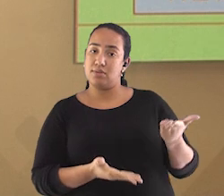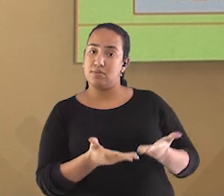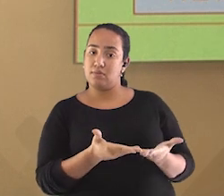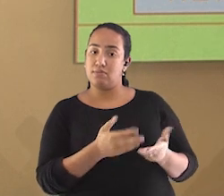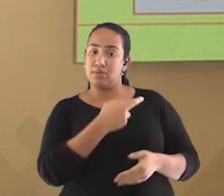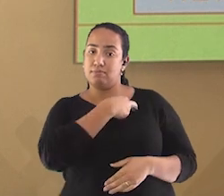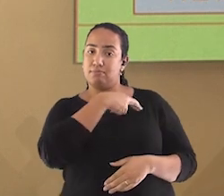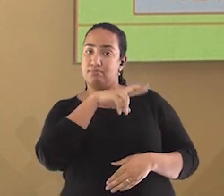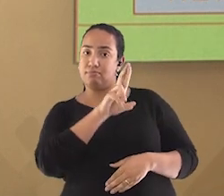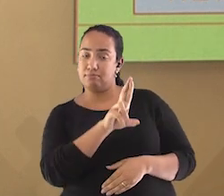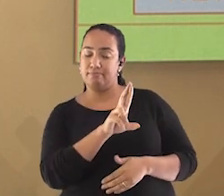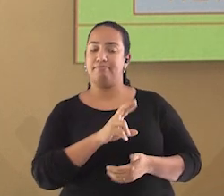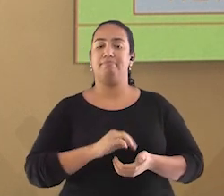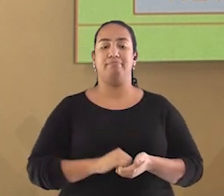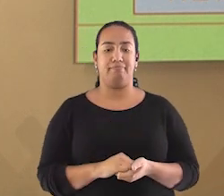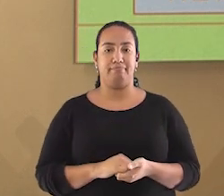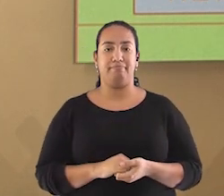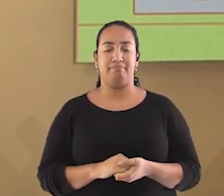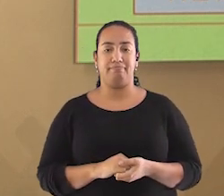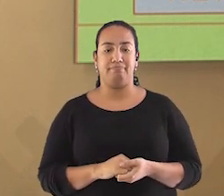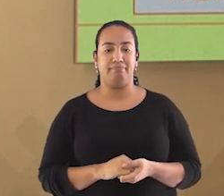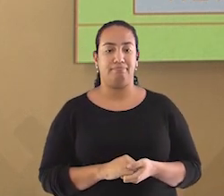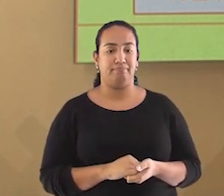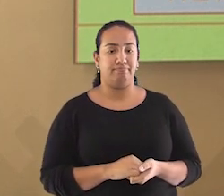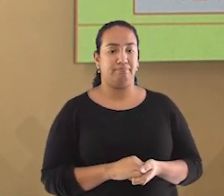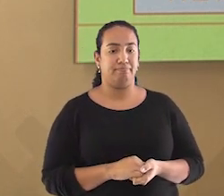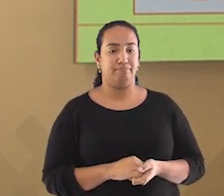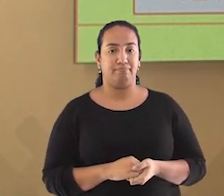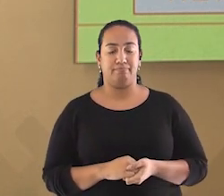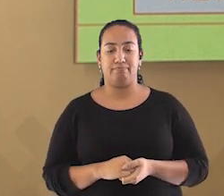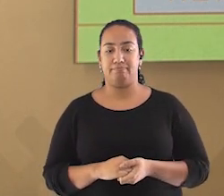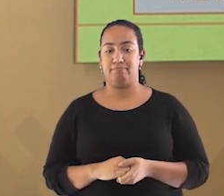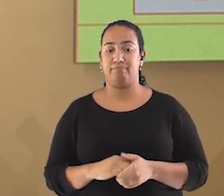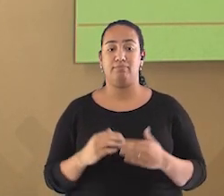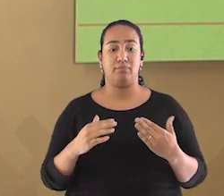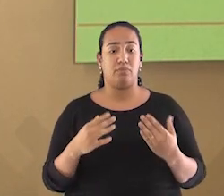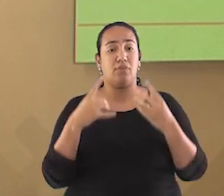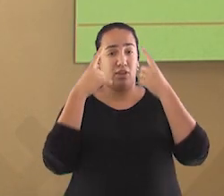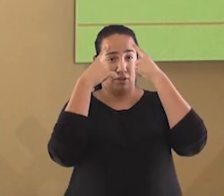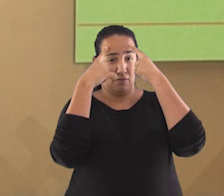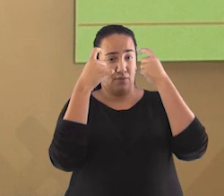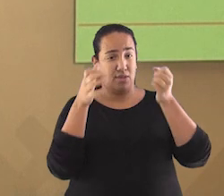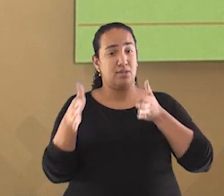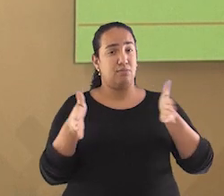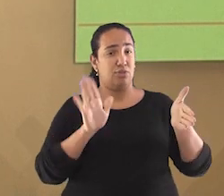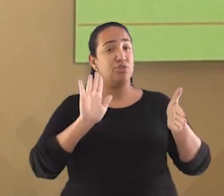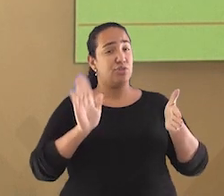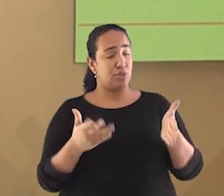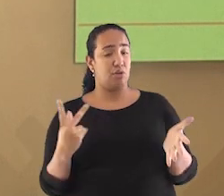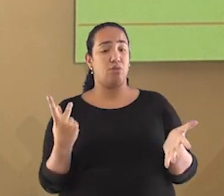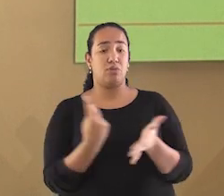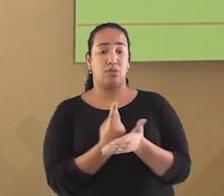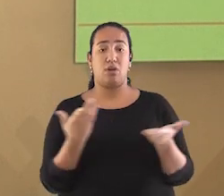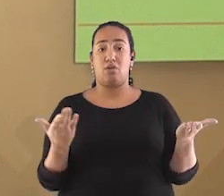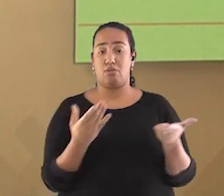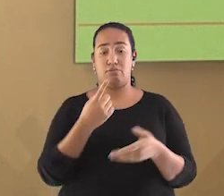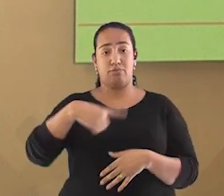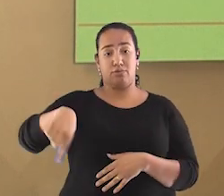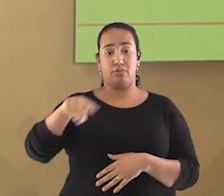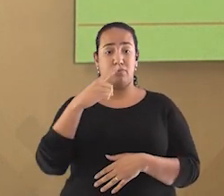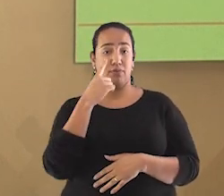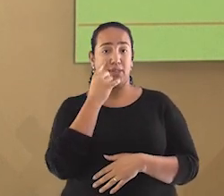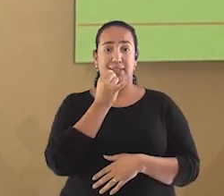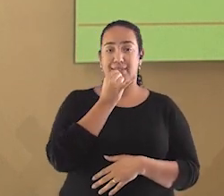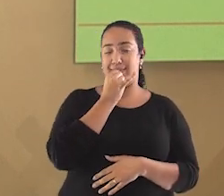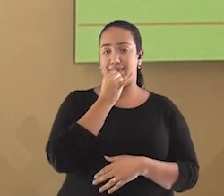provavelmente alguma bebida. A violência já era algo comum à época. Vamos ver exemplo disso nas conquistas